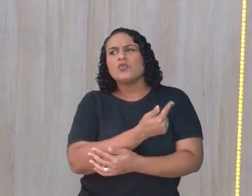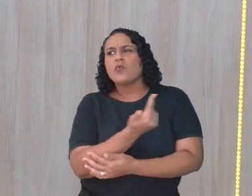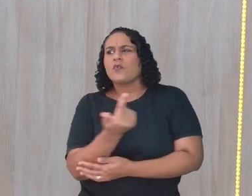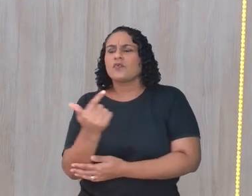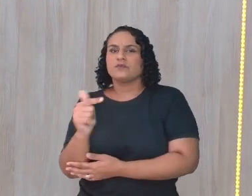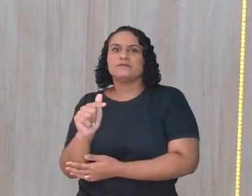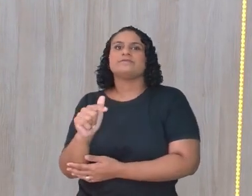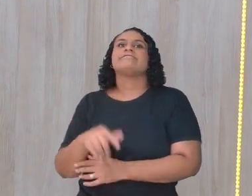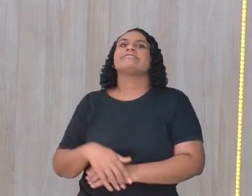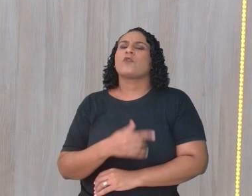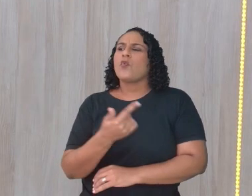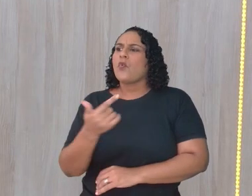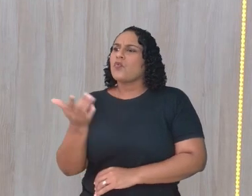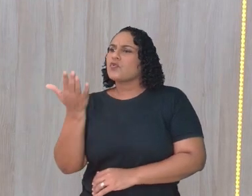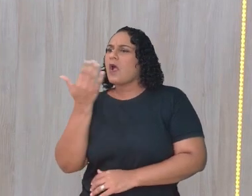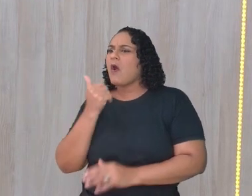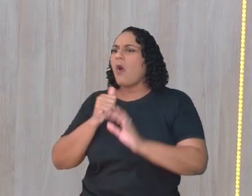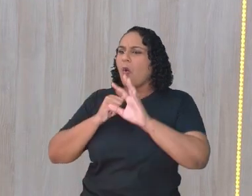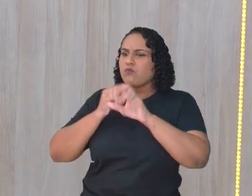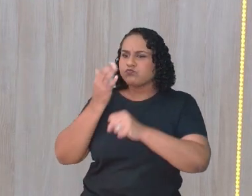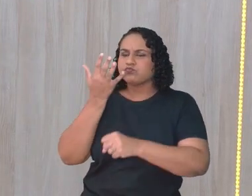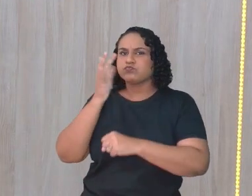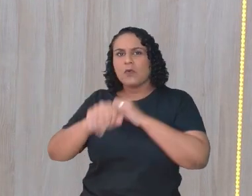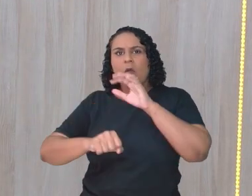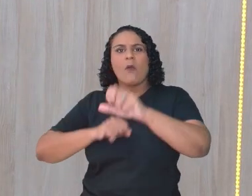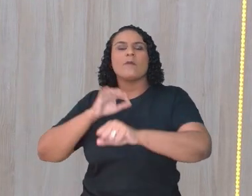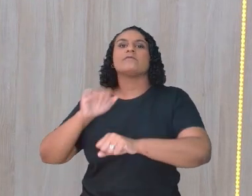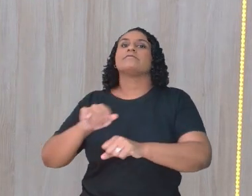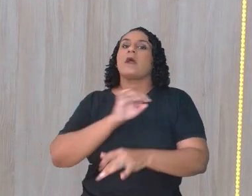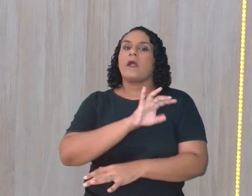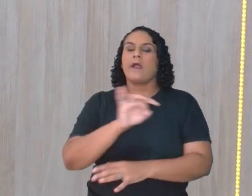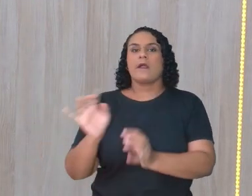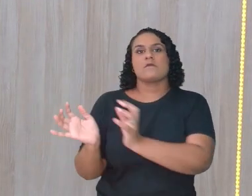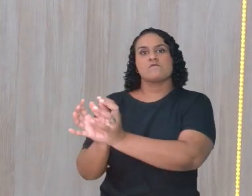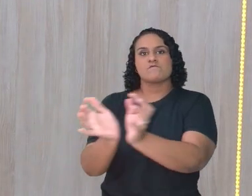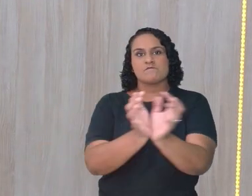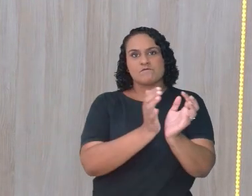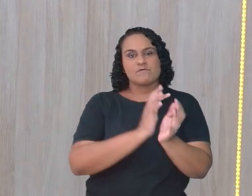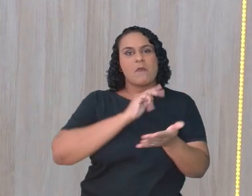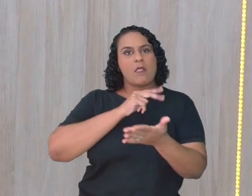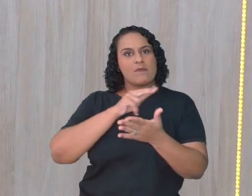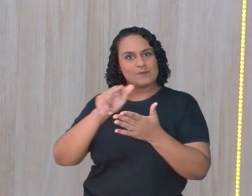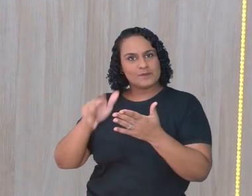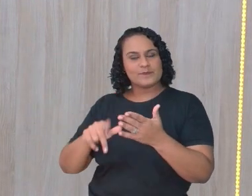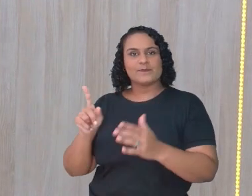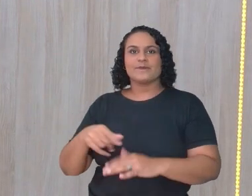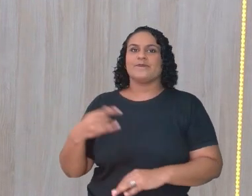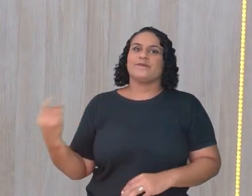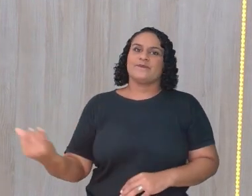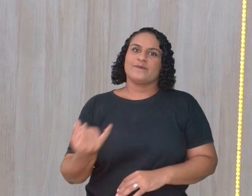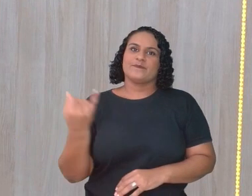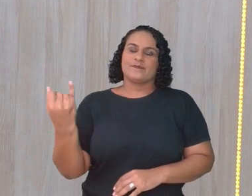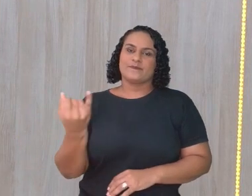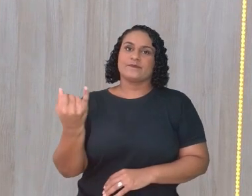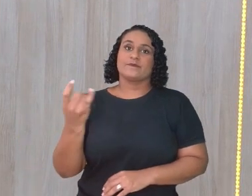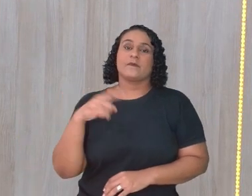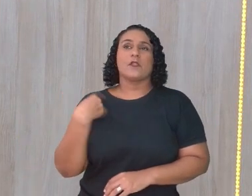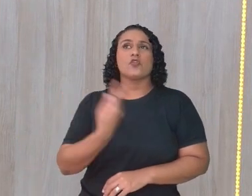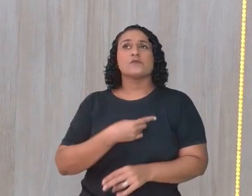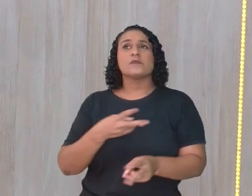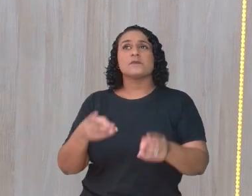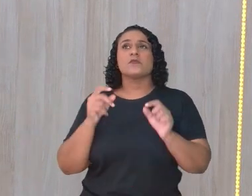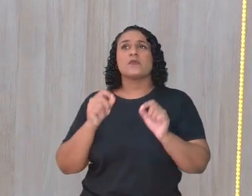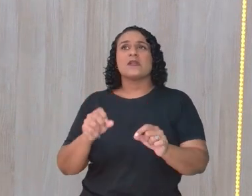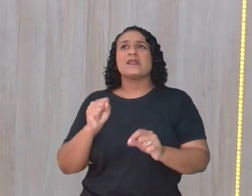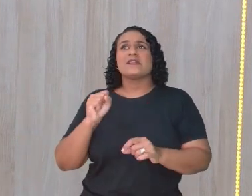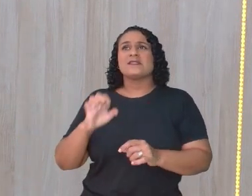servem já para se alimentar de outro. Cada espécie no nosso ambiente ela é importante, porque também nós vimos que se uma espécie se